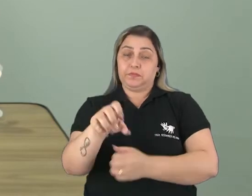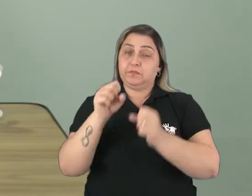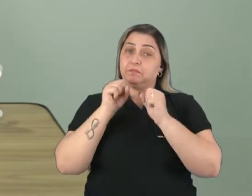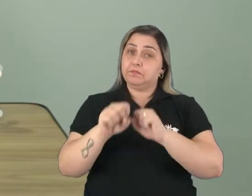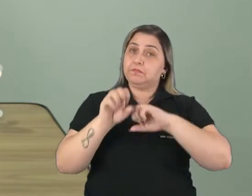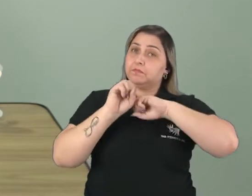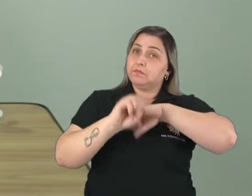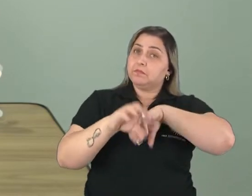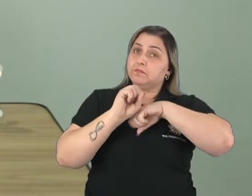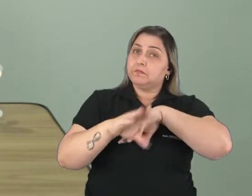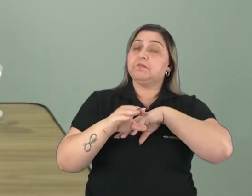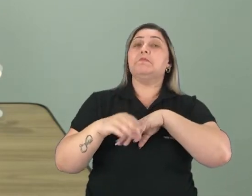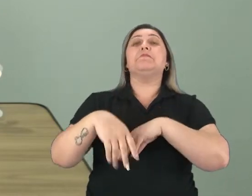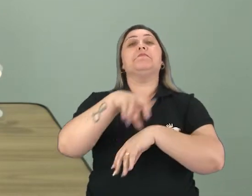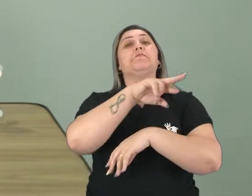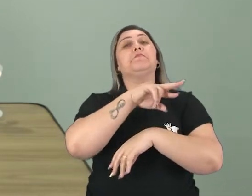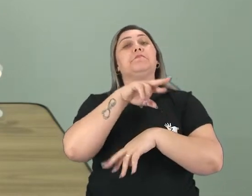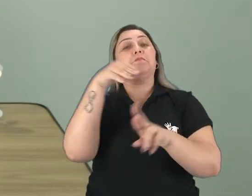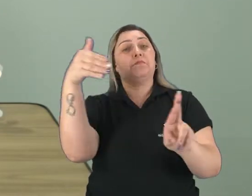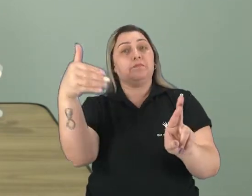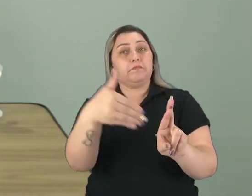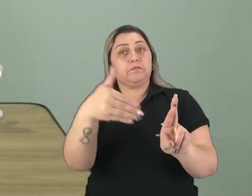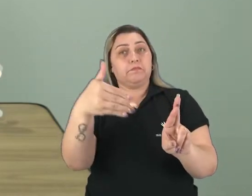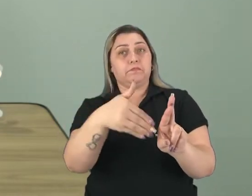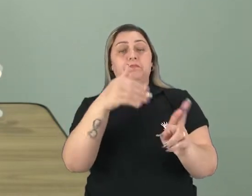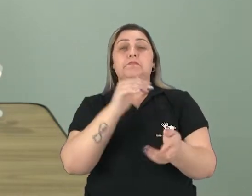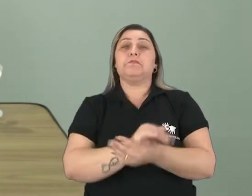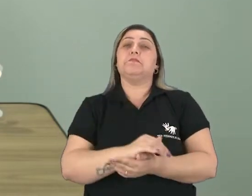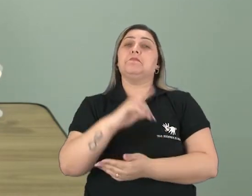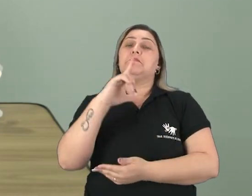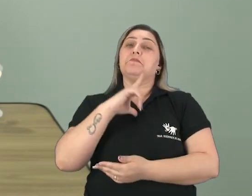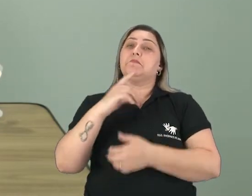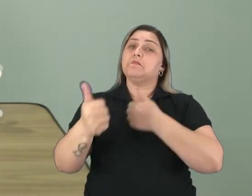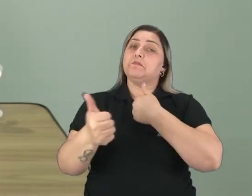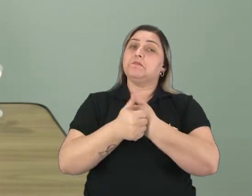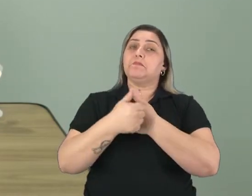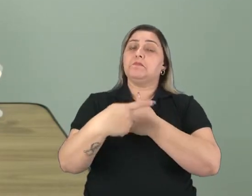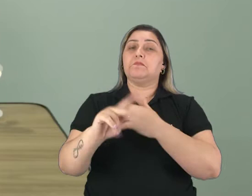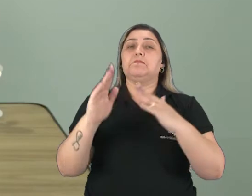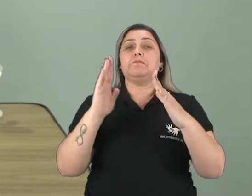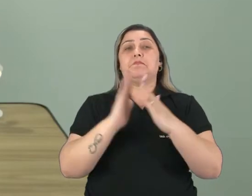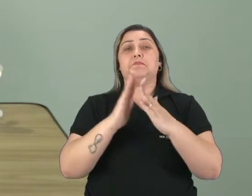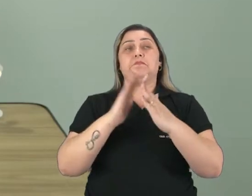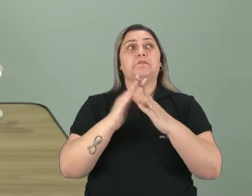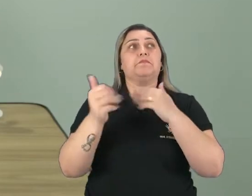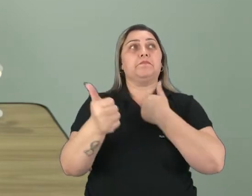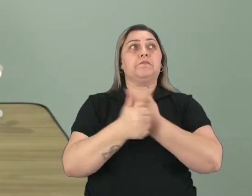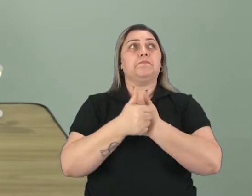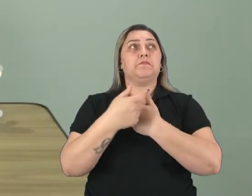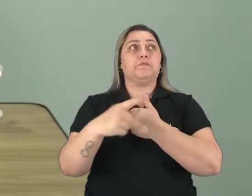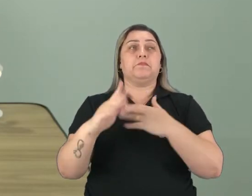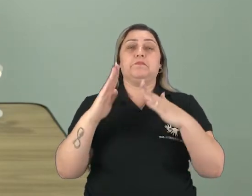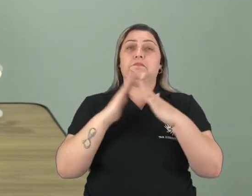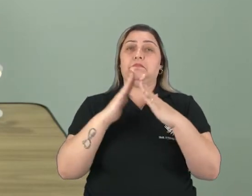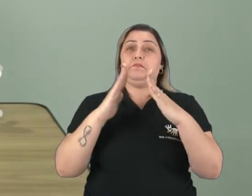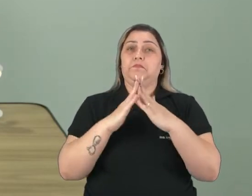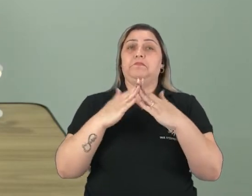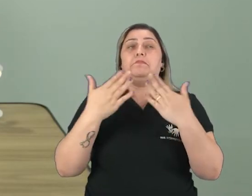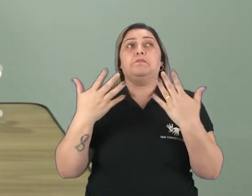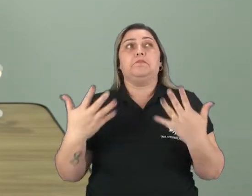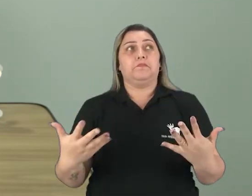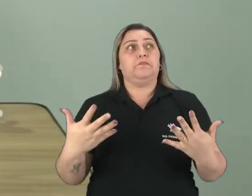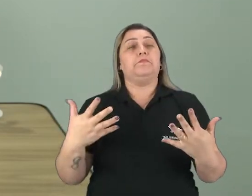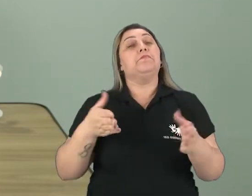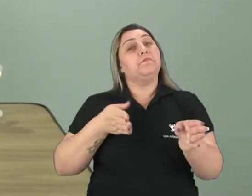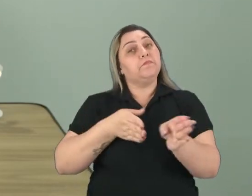pode ensinar pontos de referência que tem perto da sua casa, próximo à sua casa, que assim ele